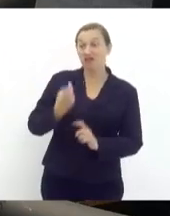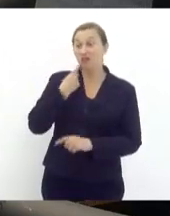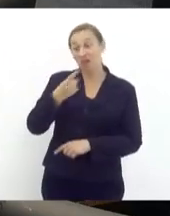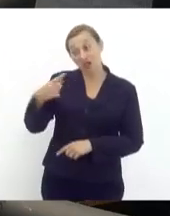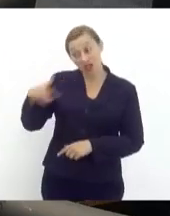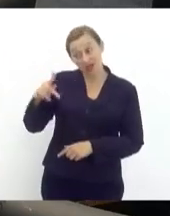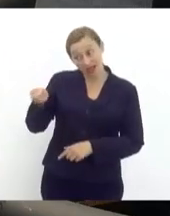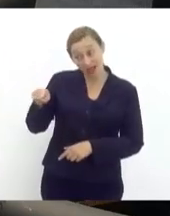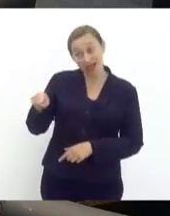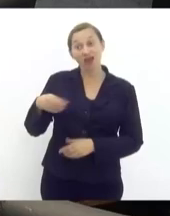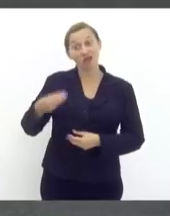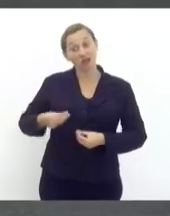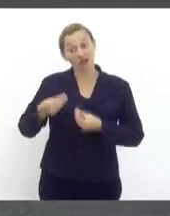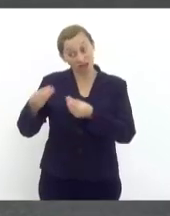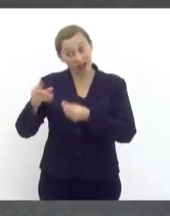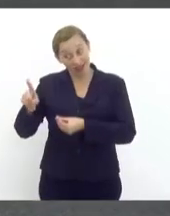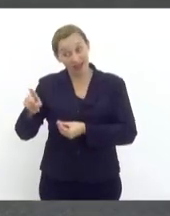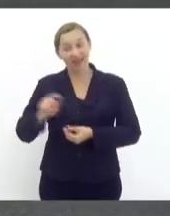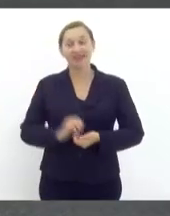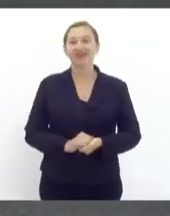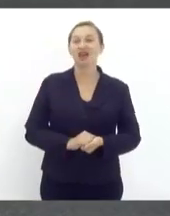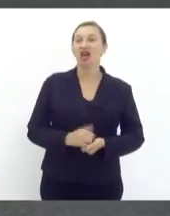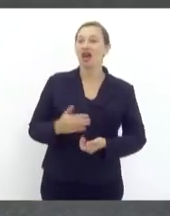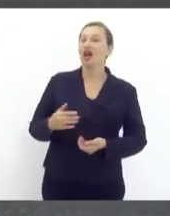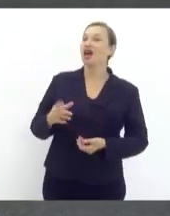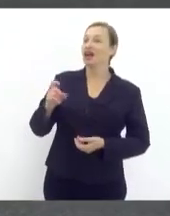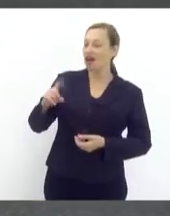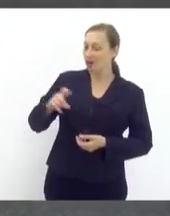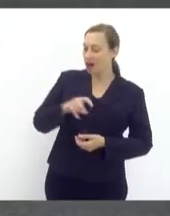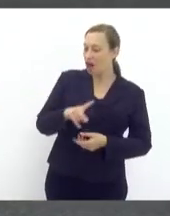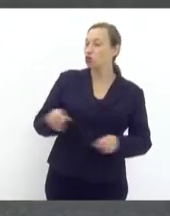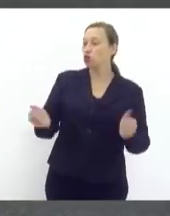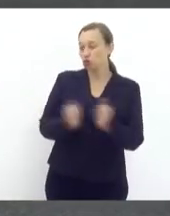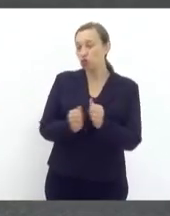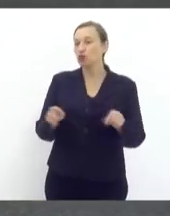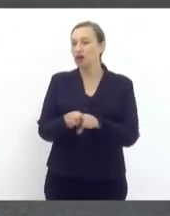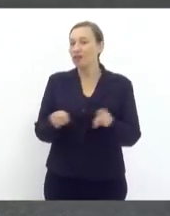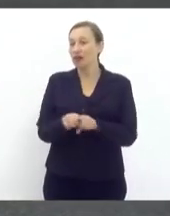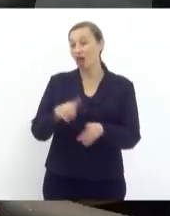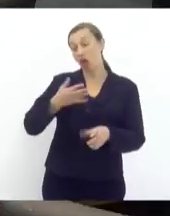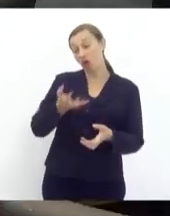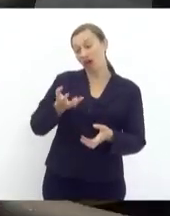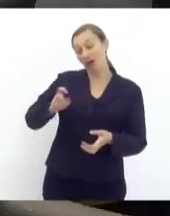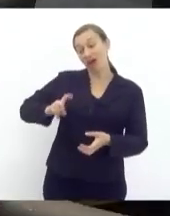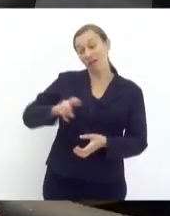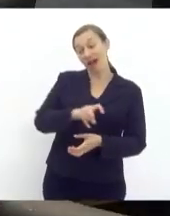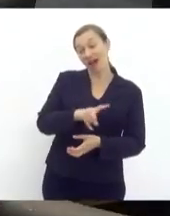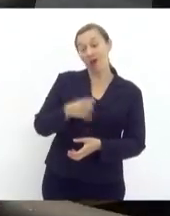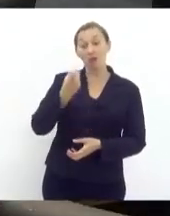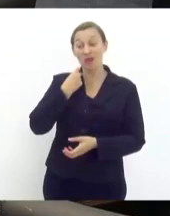vou trazer aí pode trazer o camarão junto então o camarão fica comigo